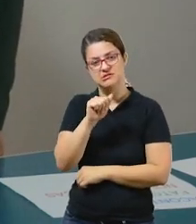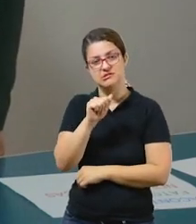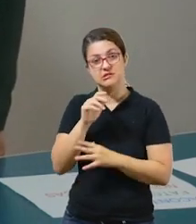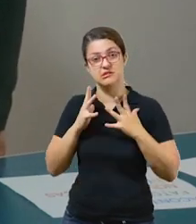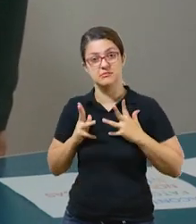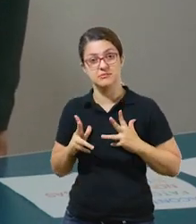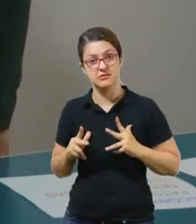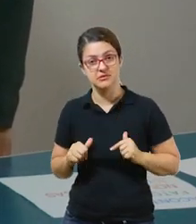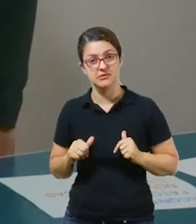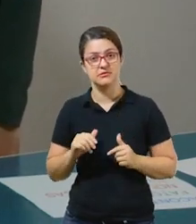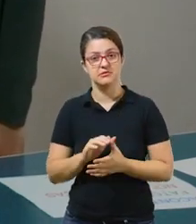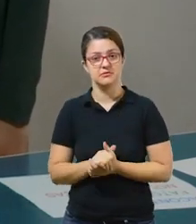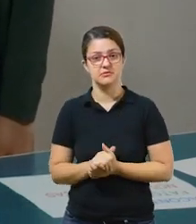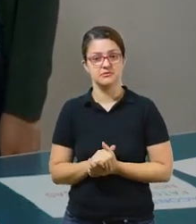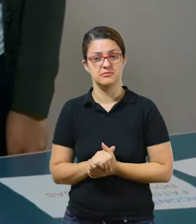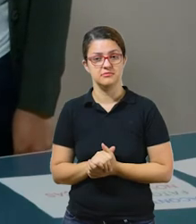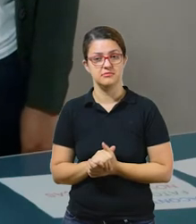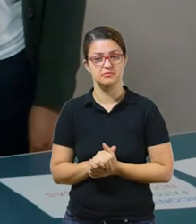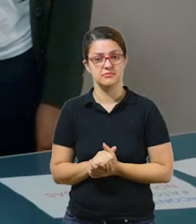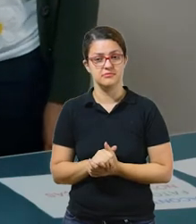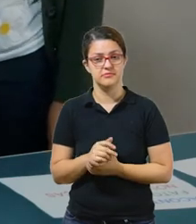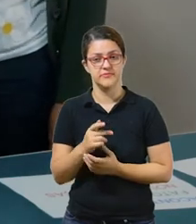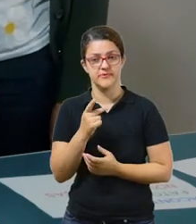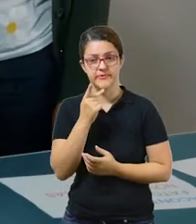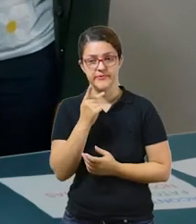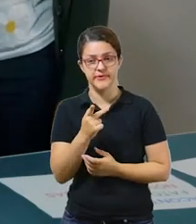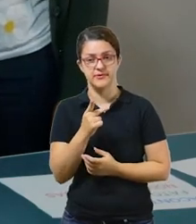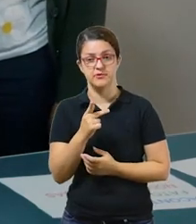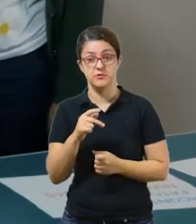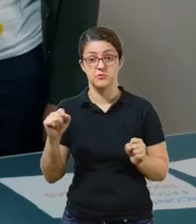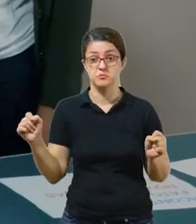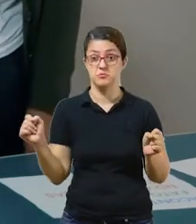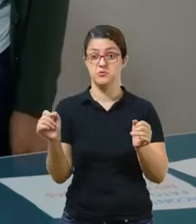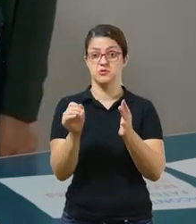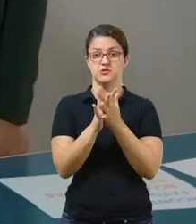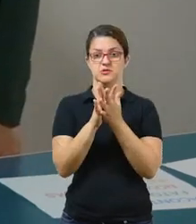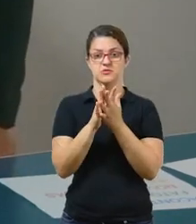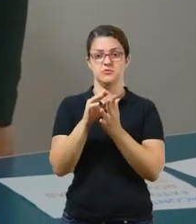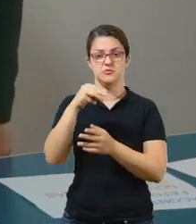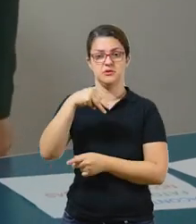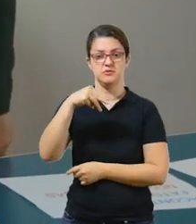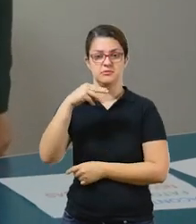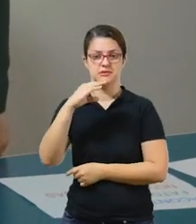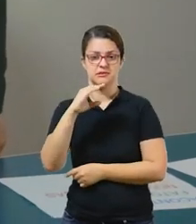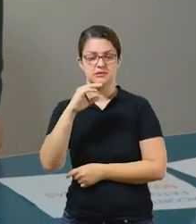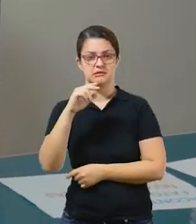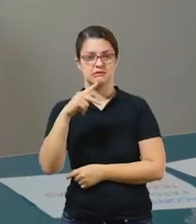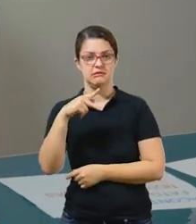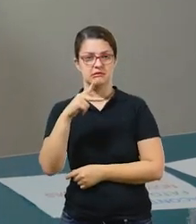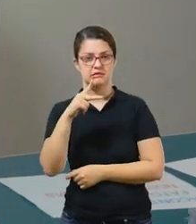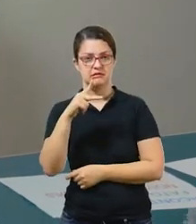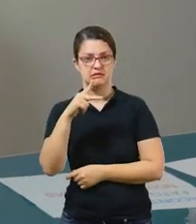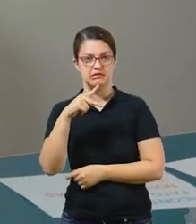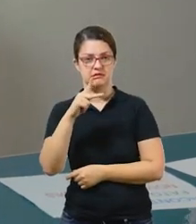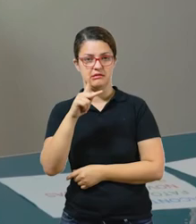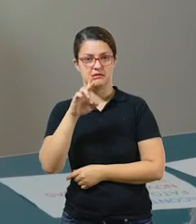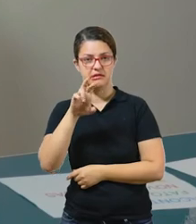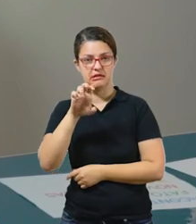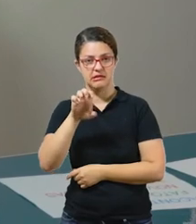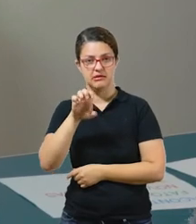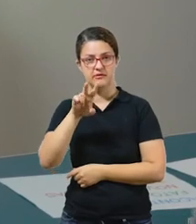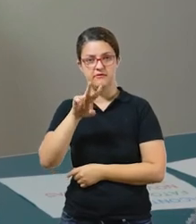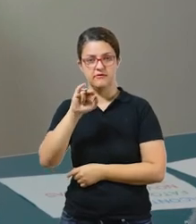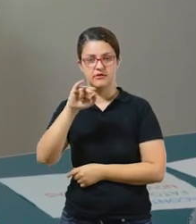da música Olha a Explosão, do MC Kevin. Tá bom? Você vai nesse link e você vai ser direcionado para